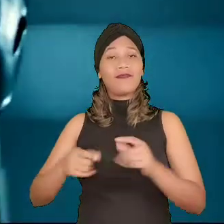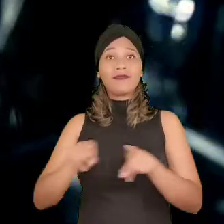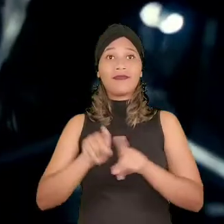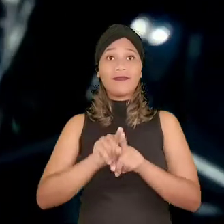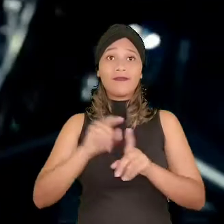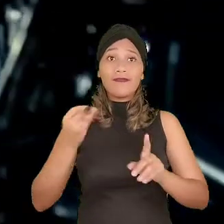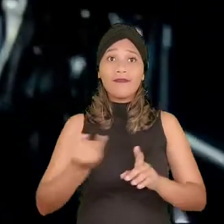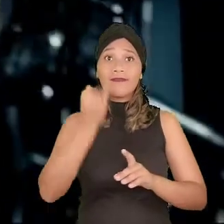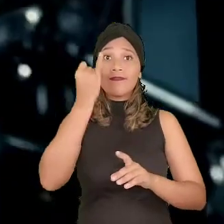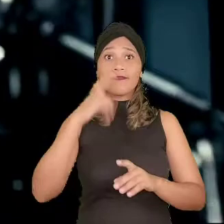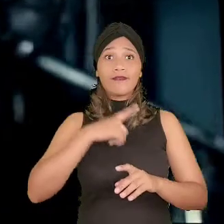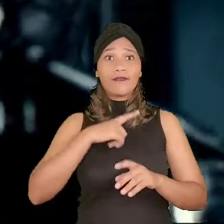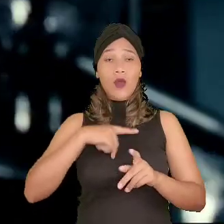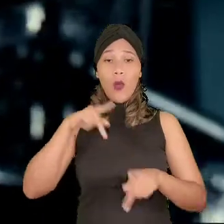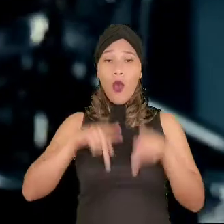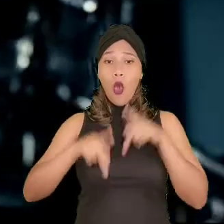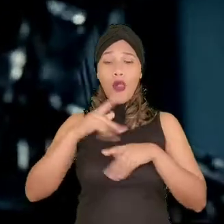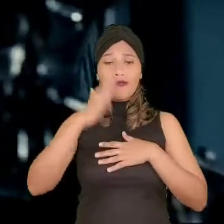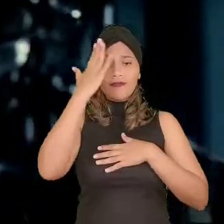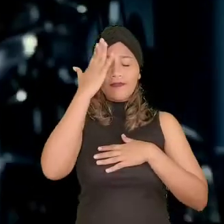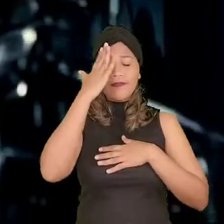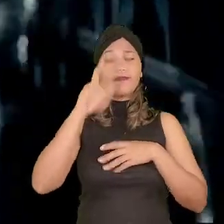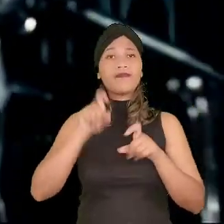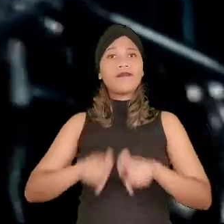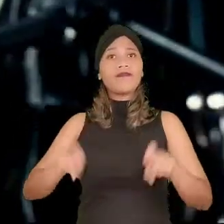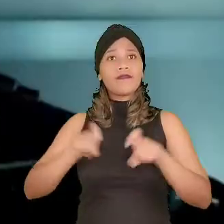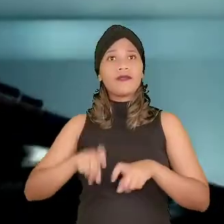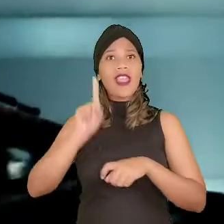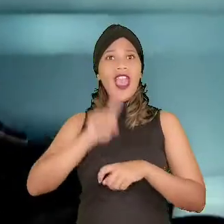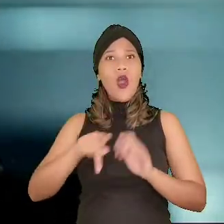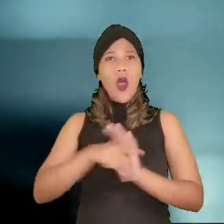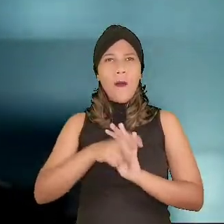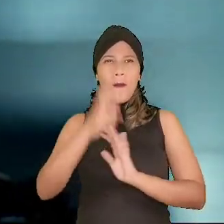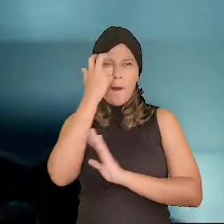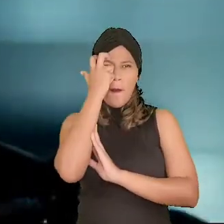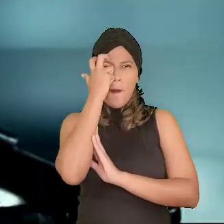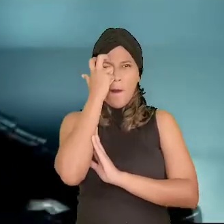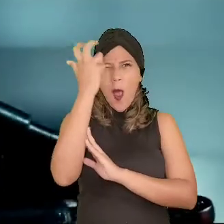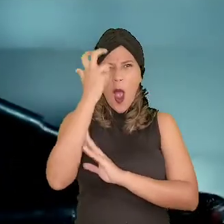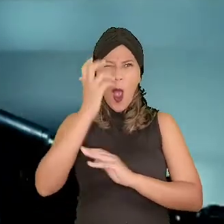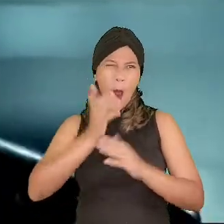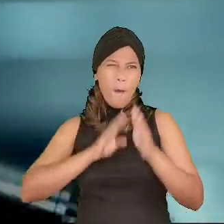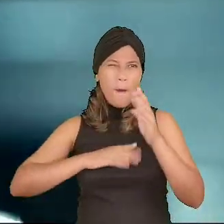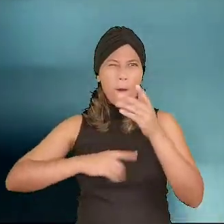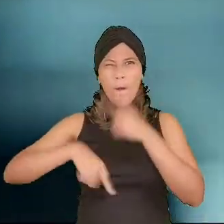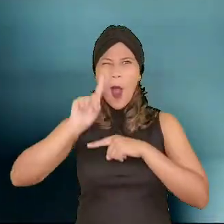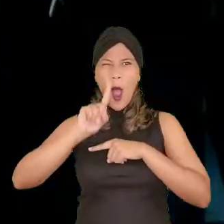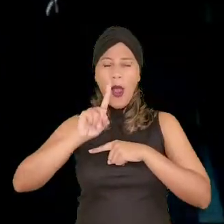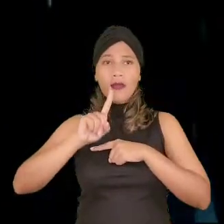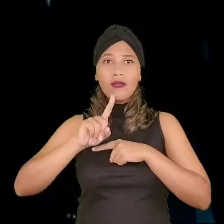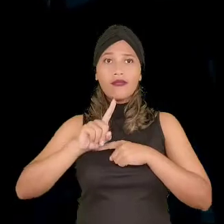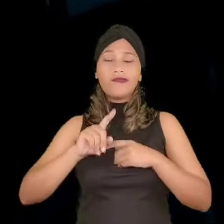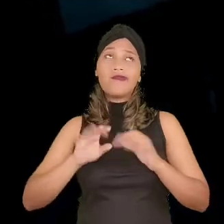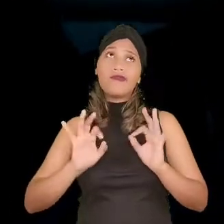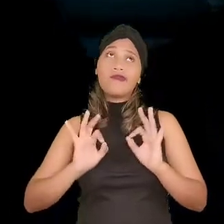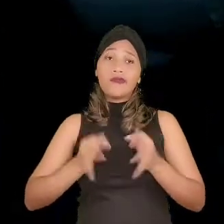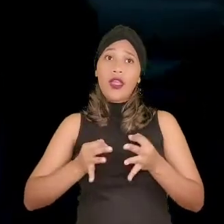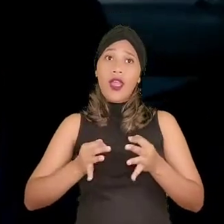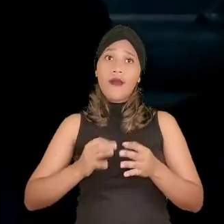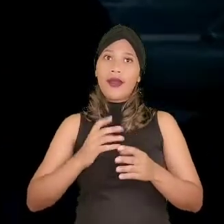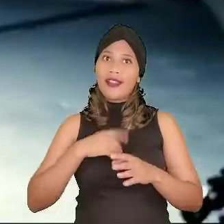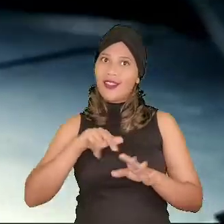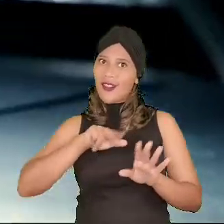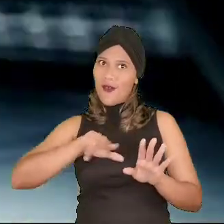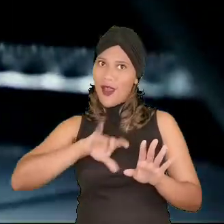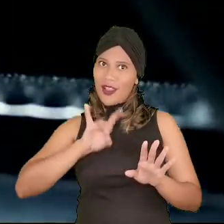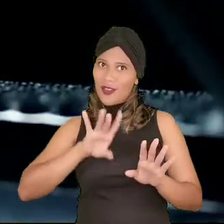muito presente no imaginário popular é que os computadores são as máquinas mais inteligentes e avançadas que existem. Moçada, mas não é